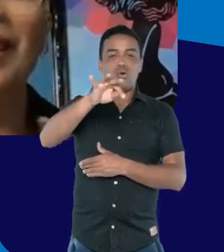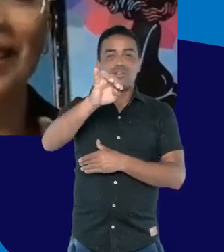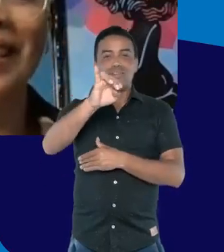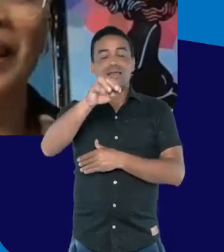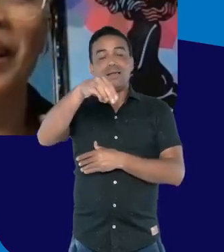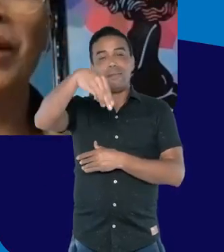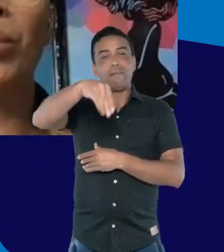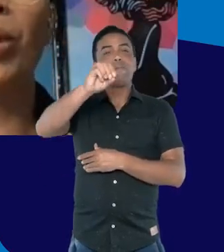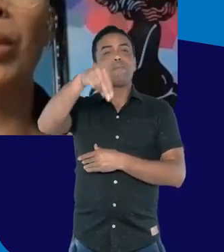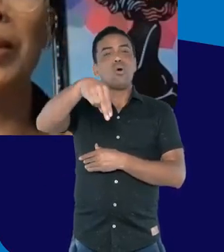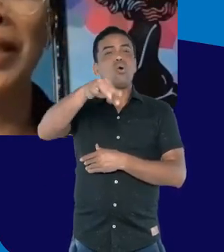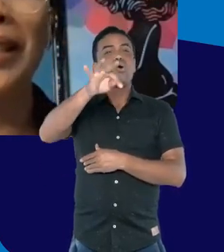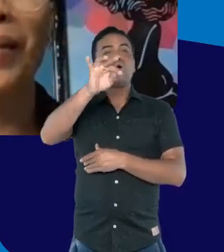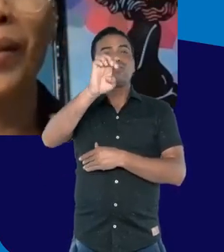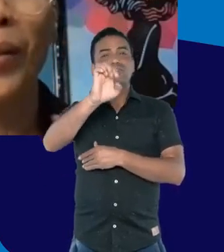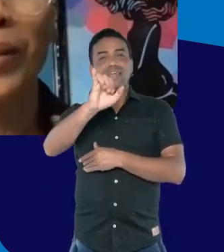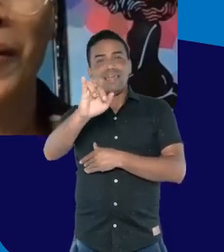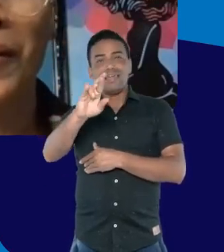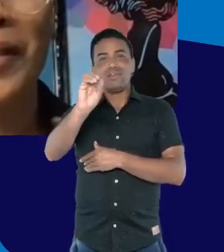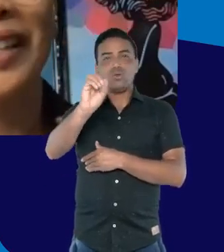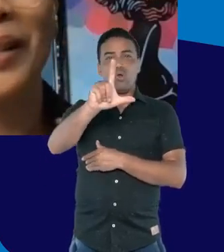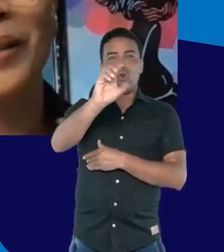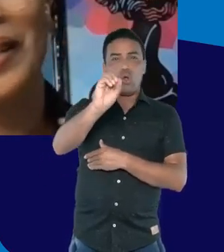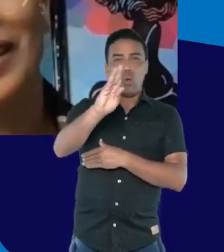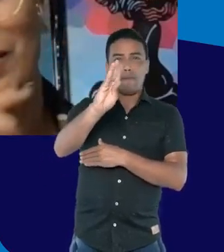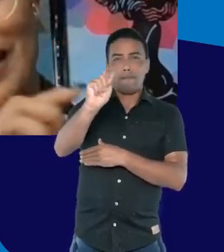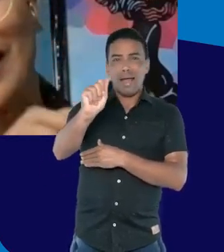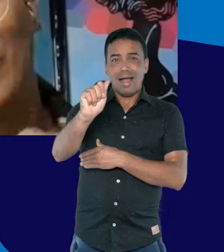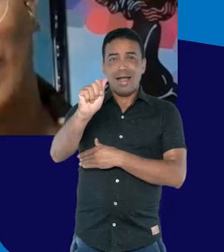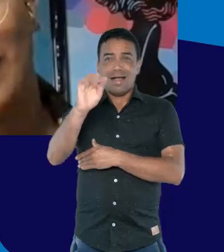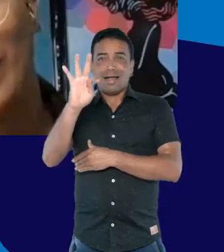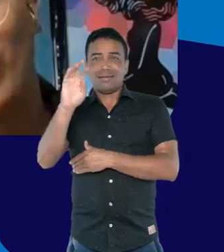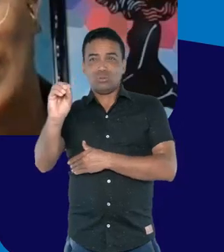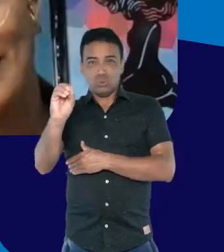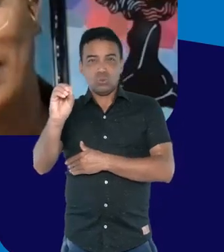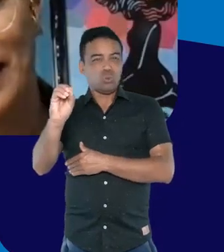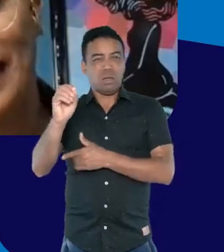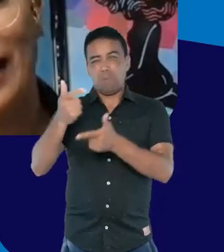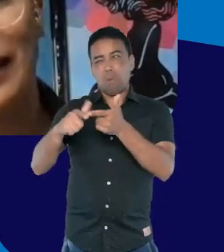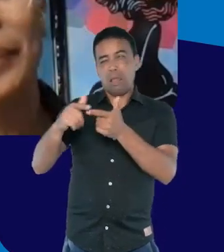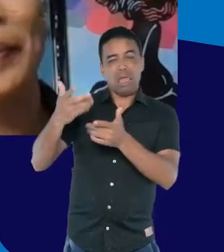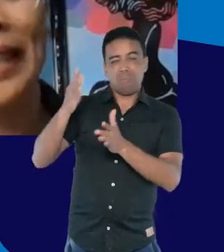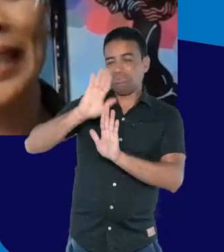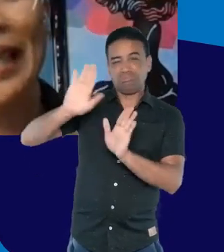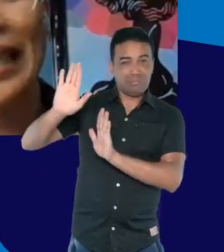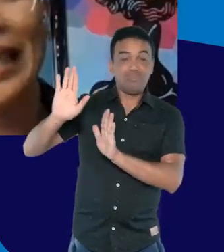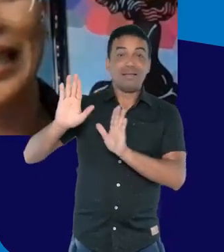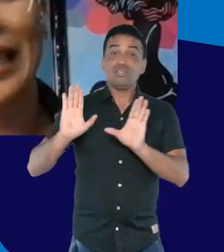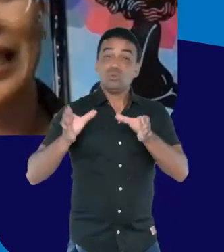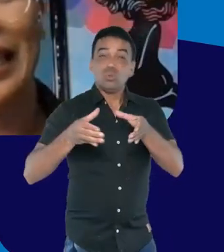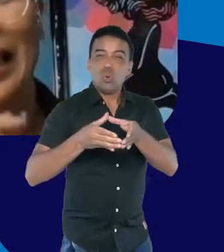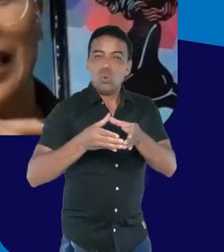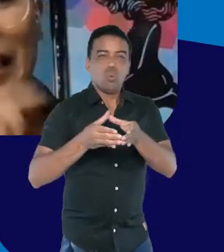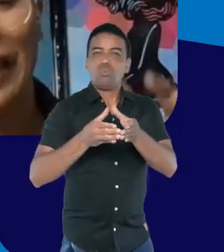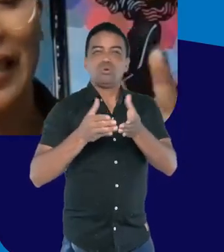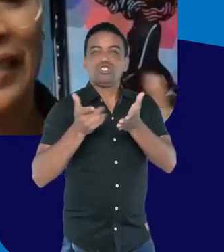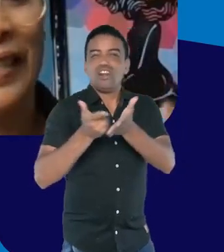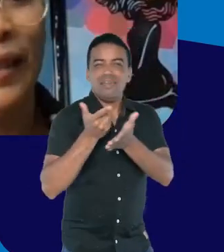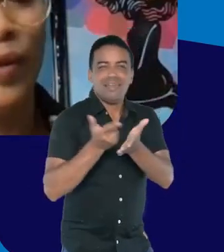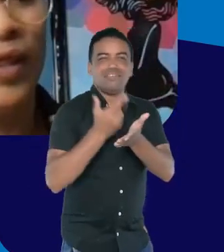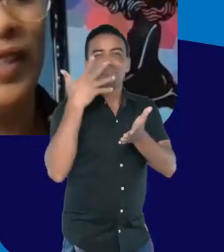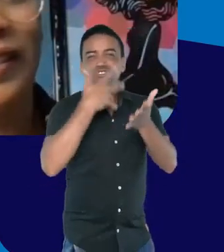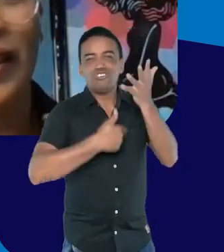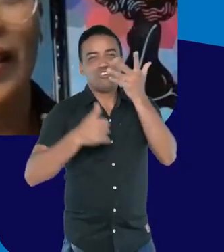que a gente ainda também não problematizava alguns textos ali, mas aquela coleção bonita, amarela, que tinha